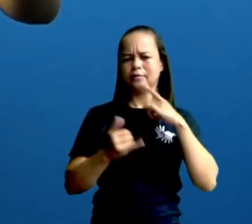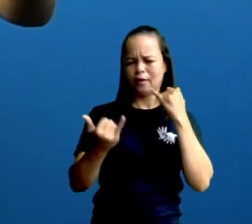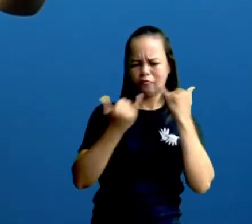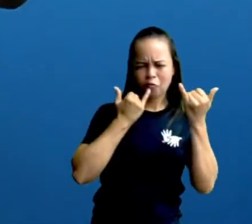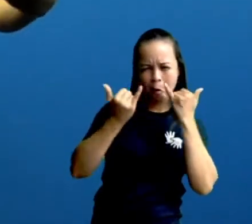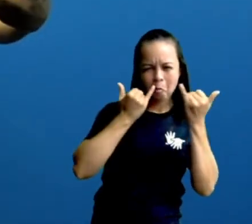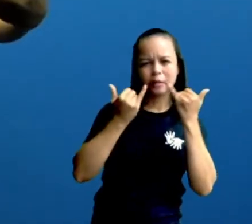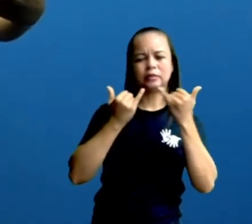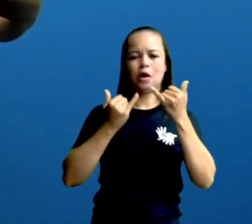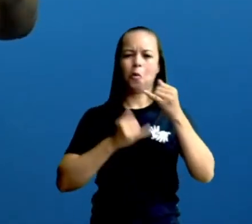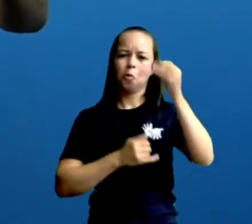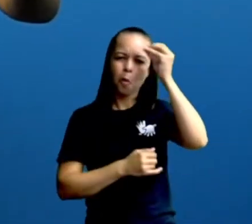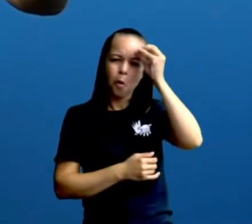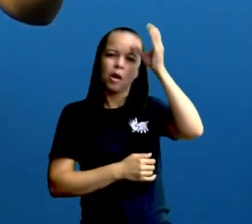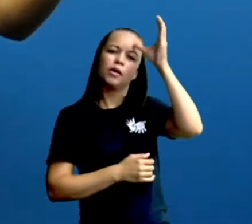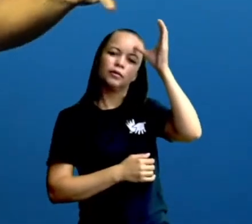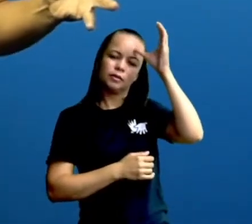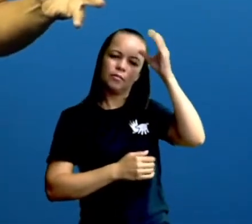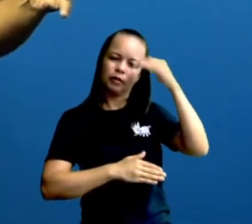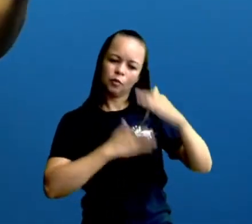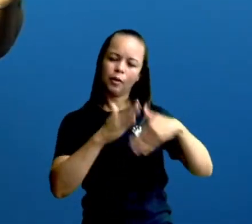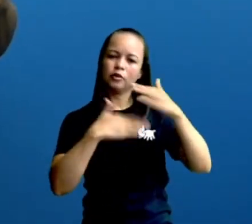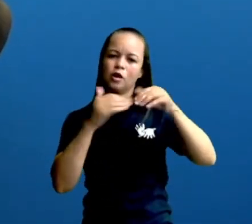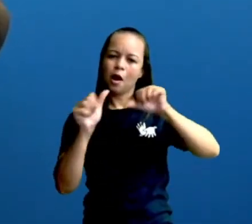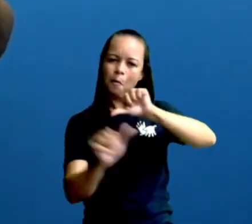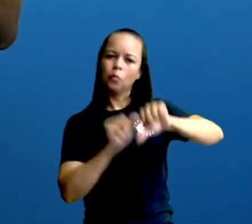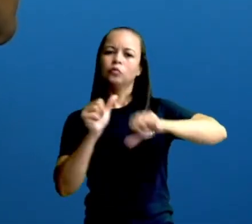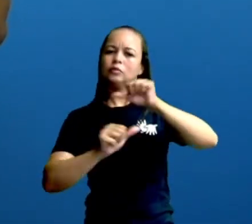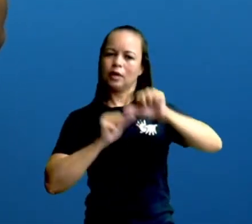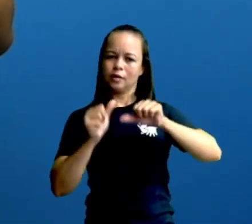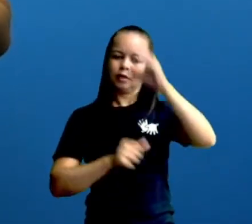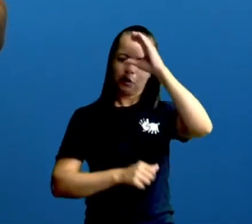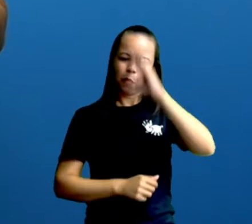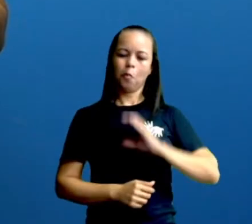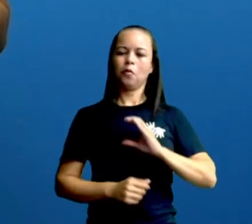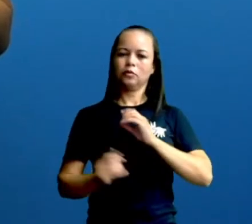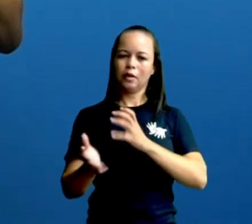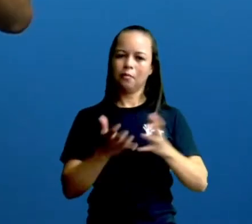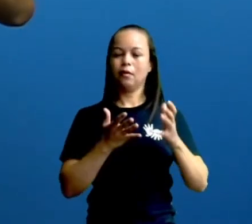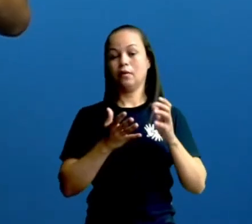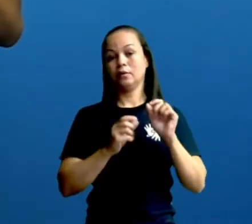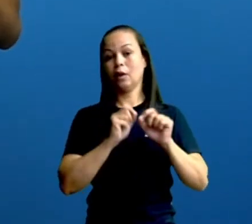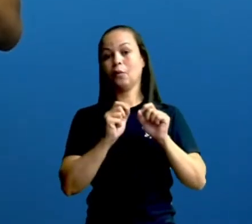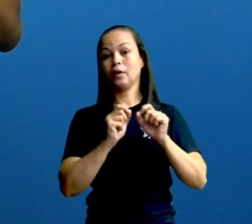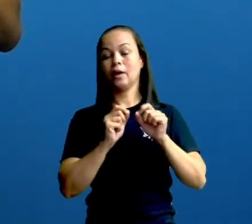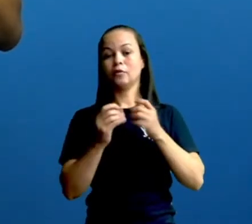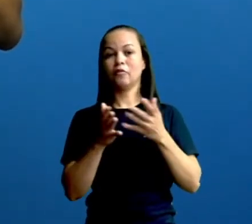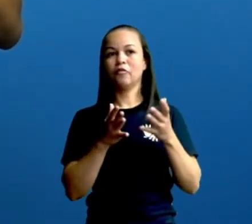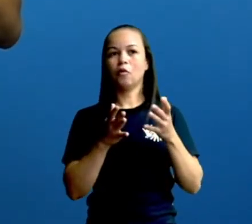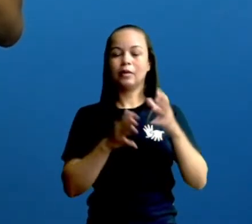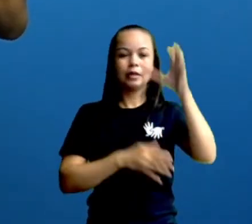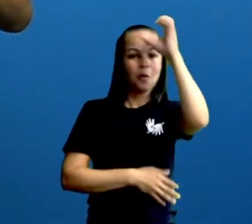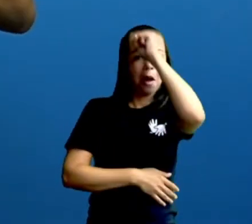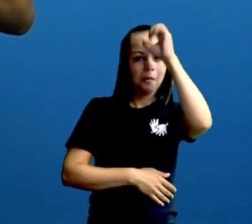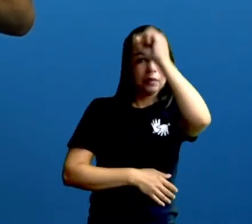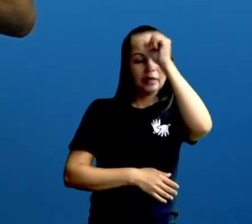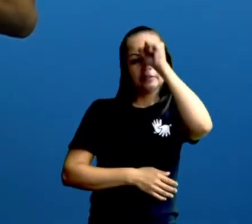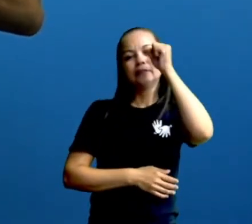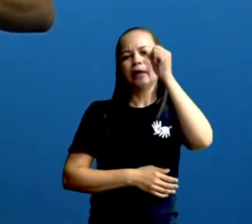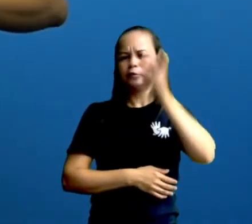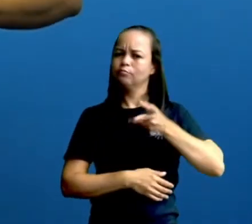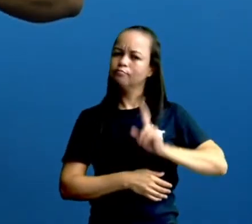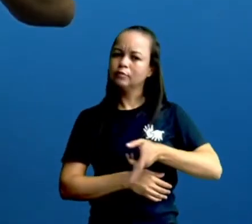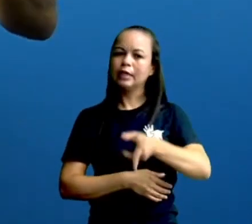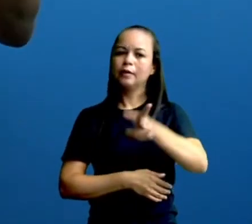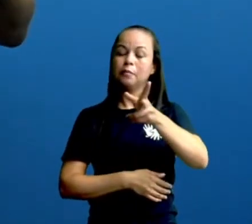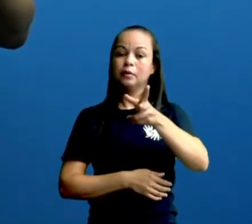informações, ter conhecimento para gerar o quê? Mudança de comportamento, que é a prova cabal de um aprendizado que é efetivo e